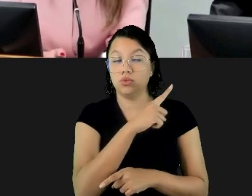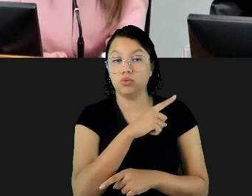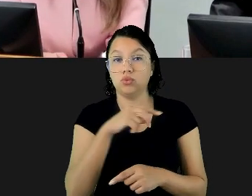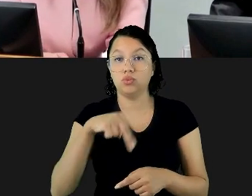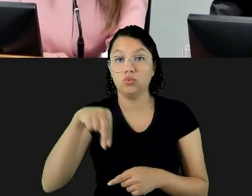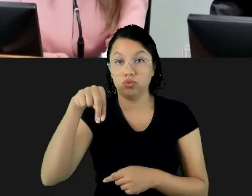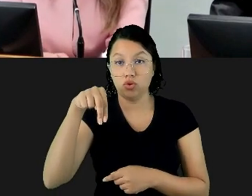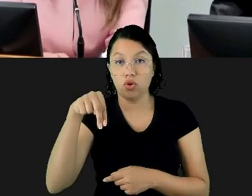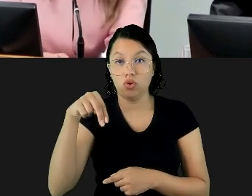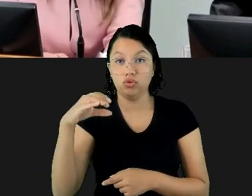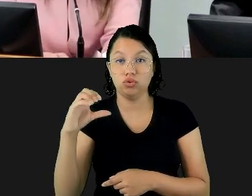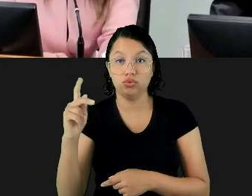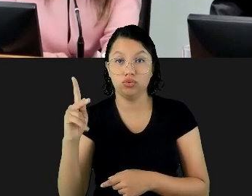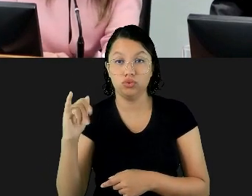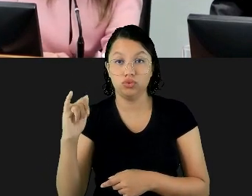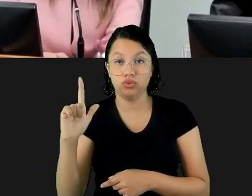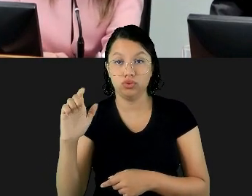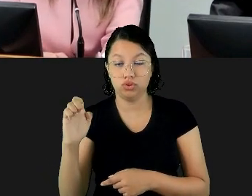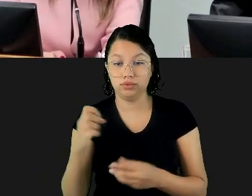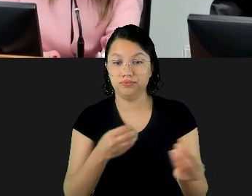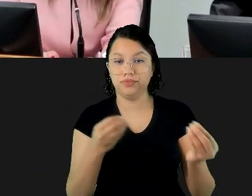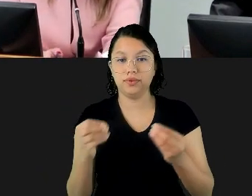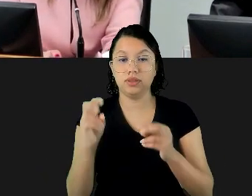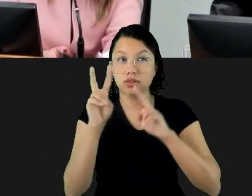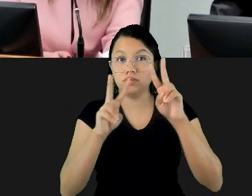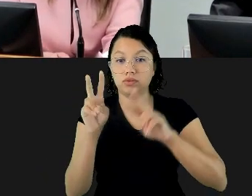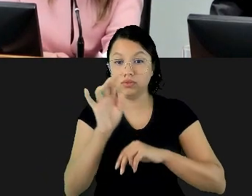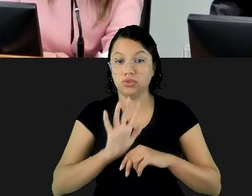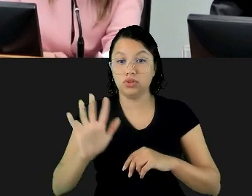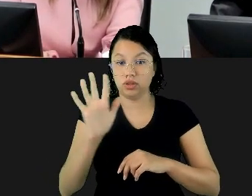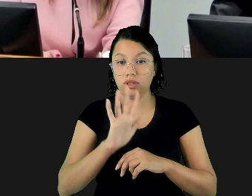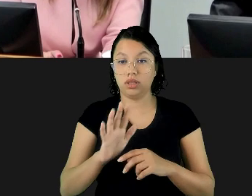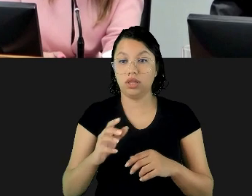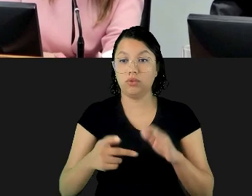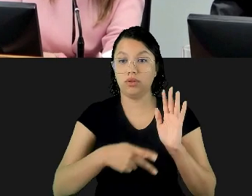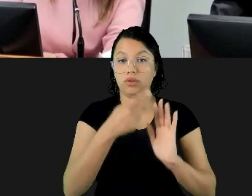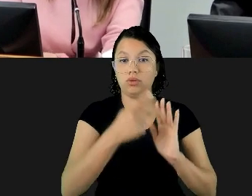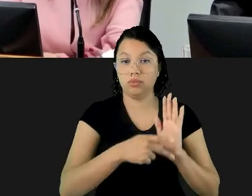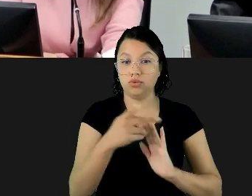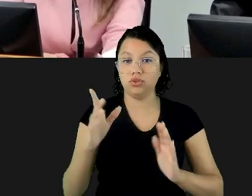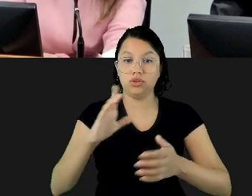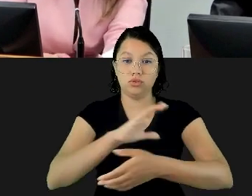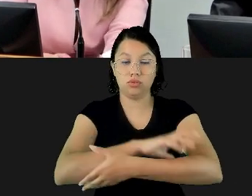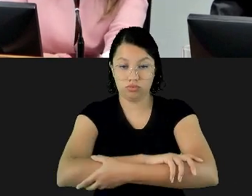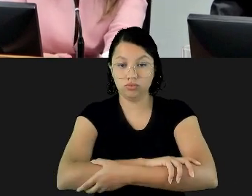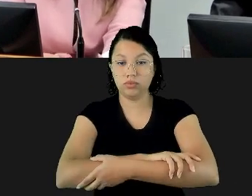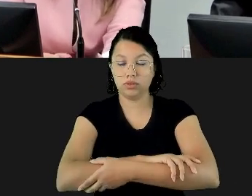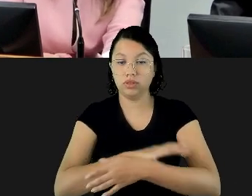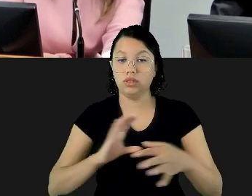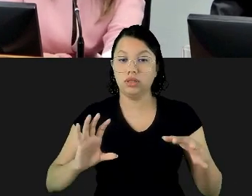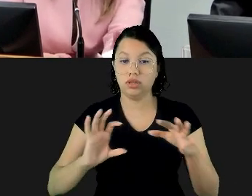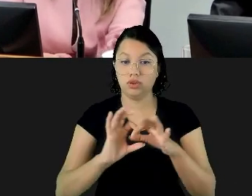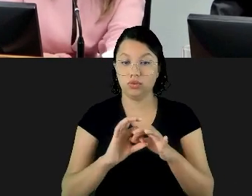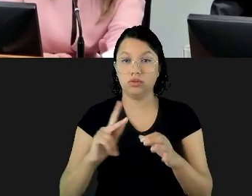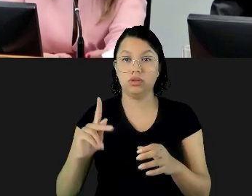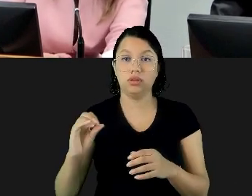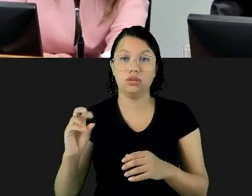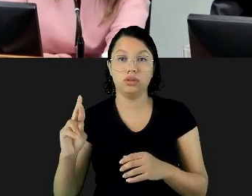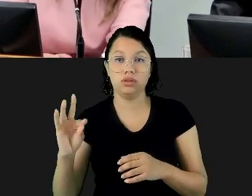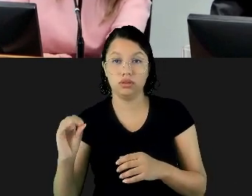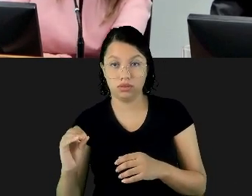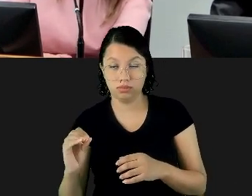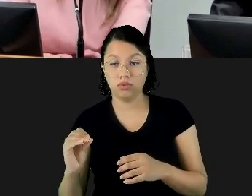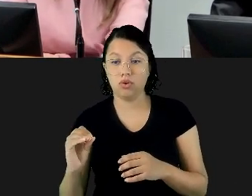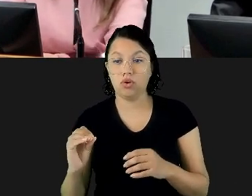Trazendo essa visão geral aí, é um projeto de integração física que conecta Porto Murtinho, no Mato Grosso do Sul, com os portos do norte do Chile. Então, temos Brasil,